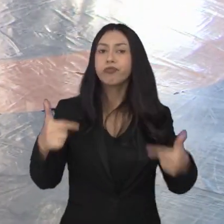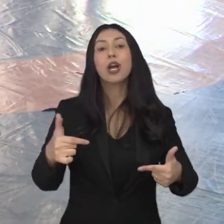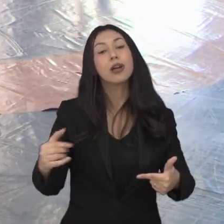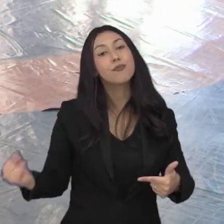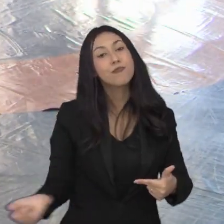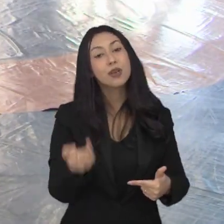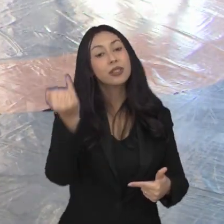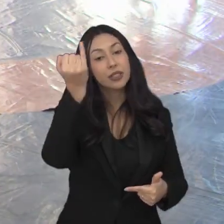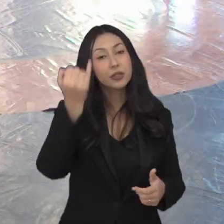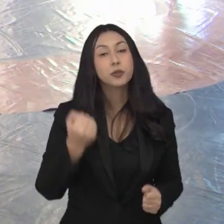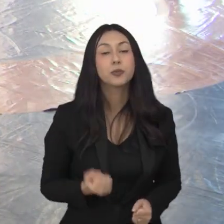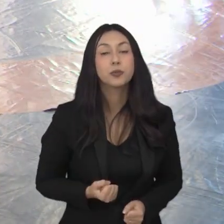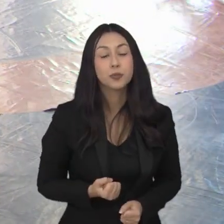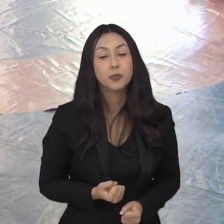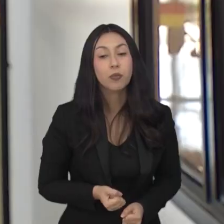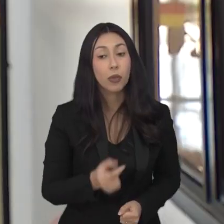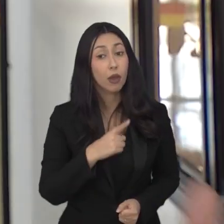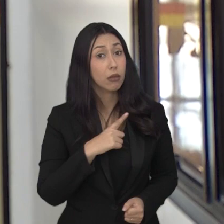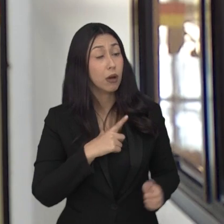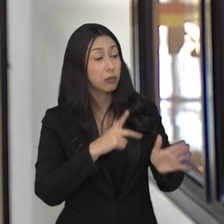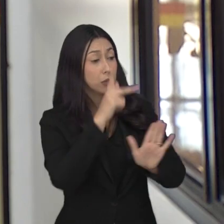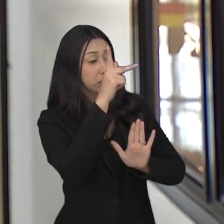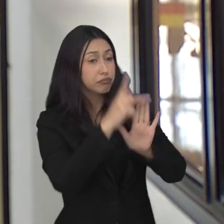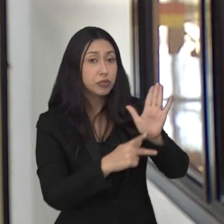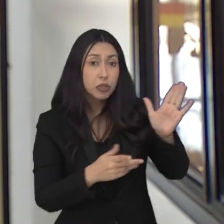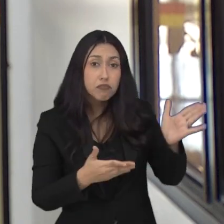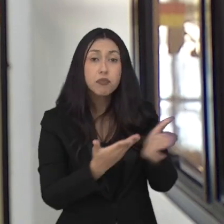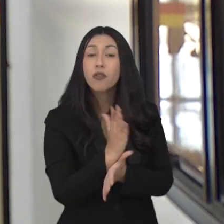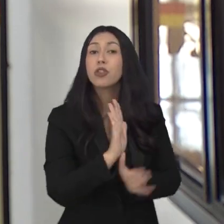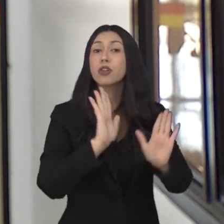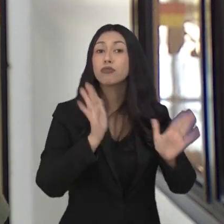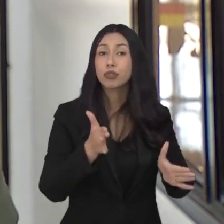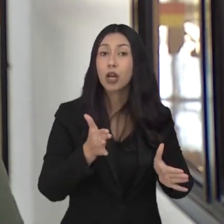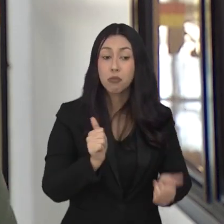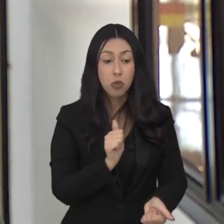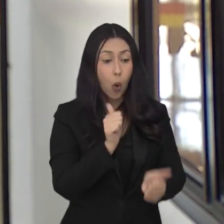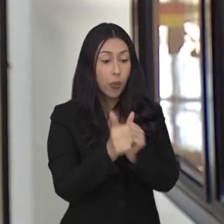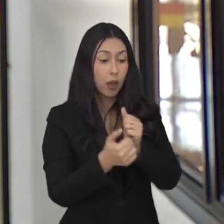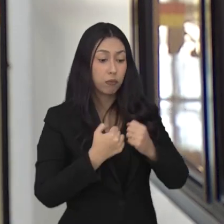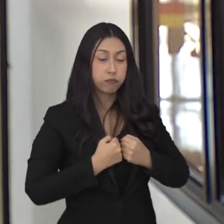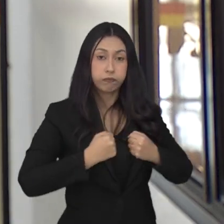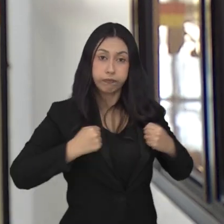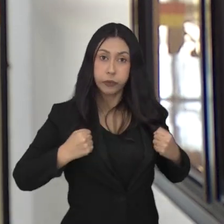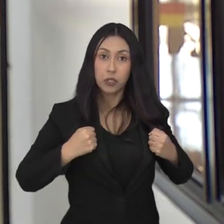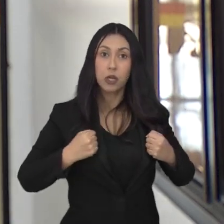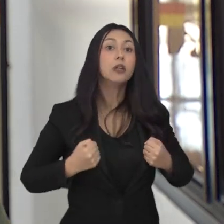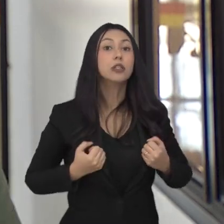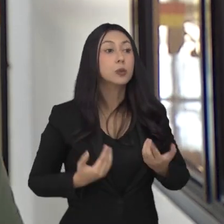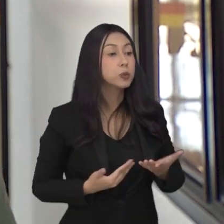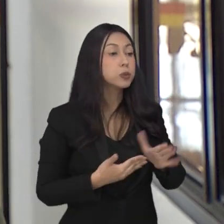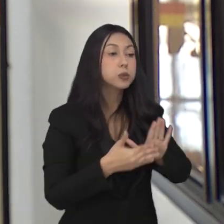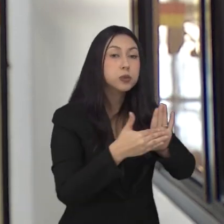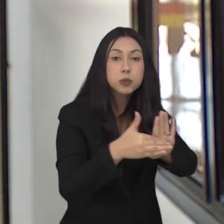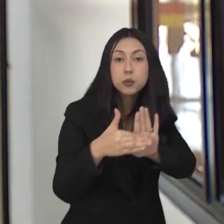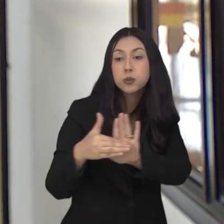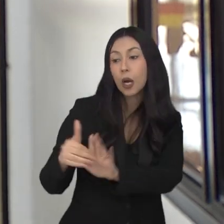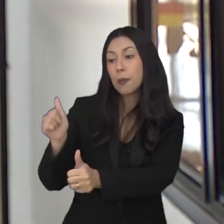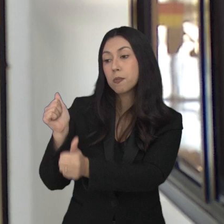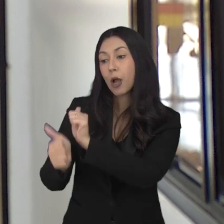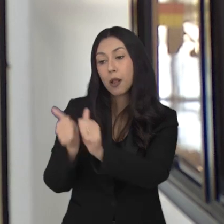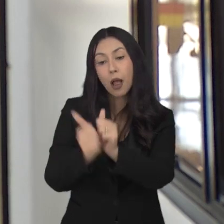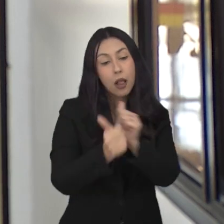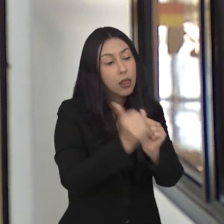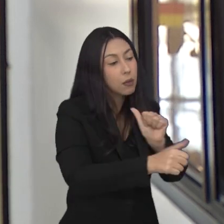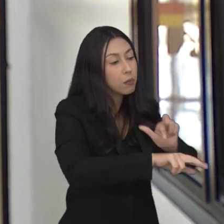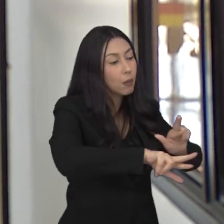público investir no esporte. Nós temos um grande projeto aprovado aqui, que é o Atleta Cidadão, que formam diversos